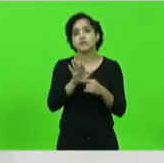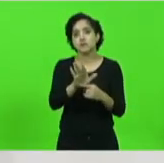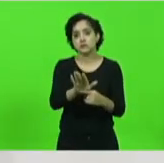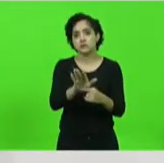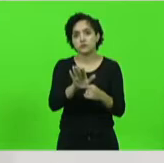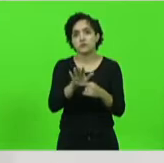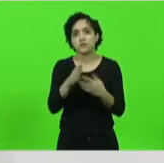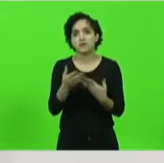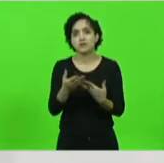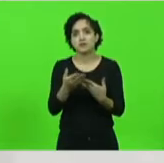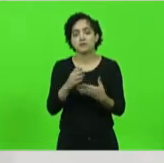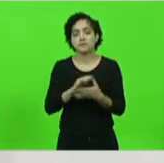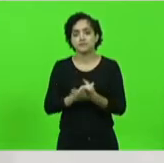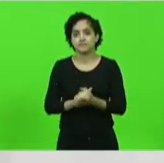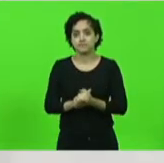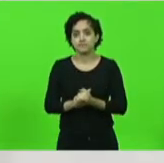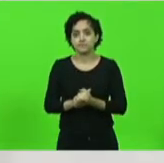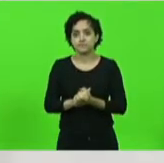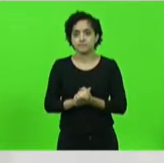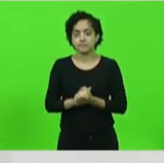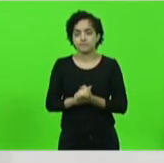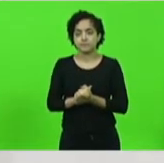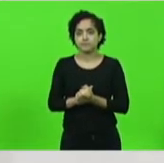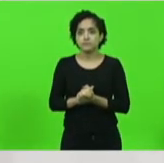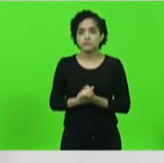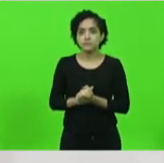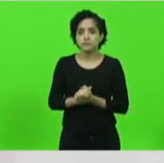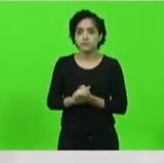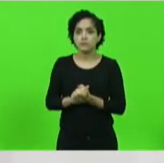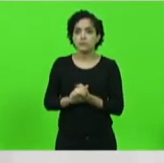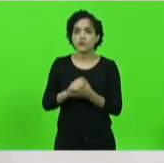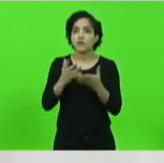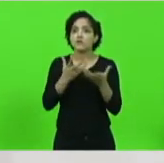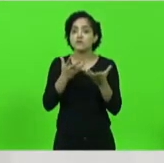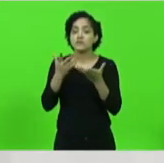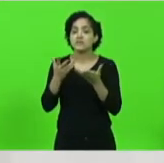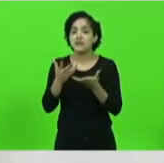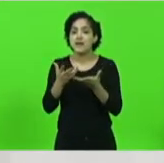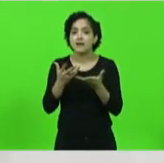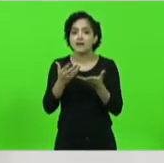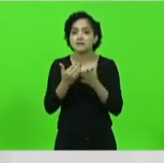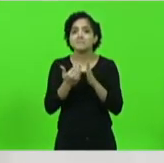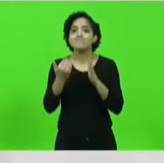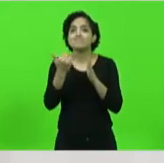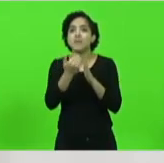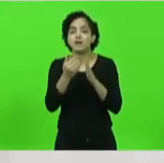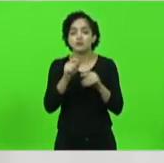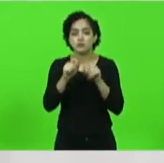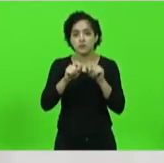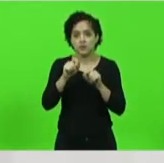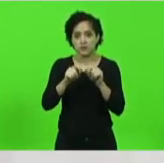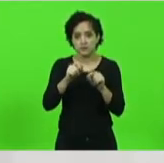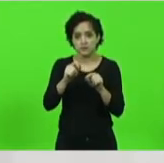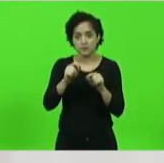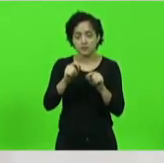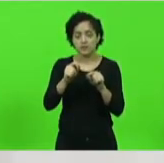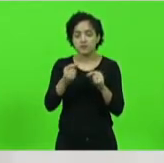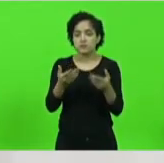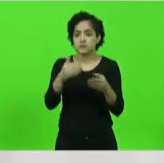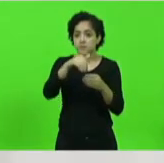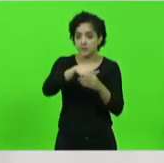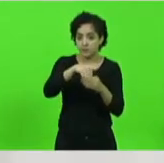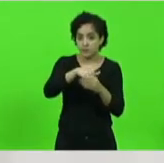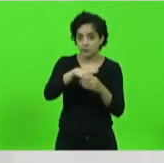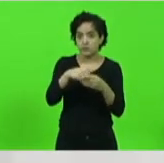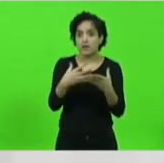uma reposição linear. Que mais que vocês querem para votar a favor? Vocês querem votar a